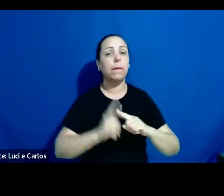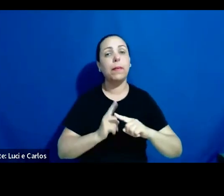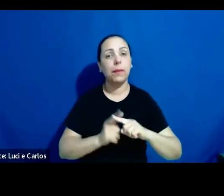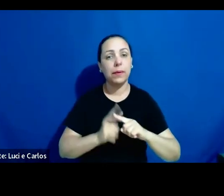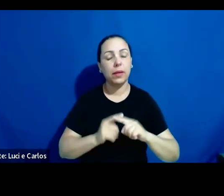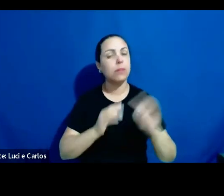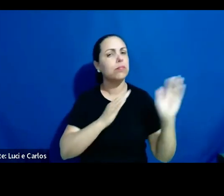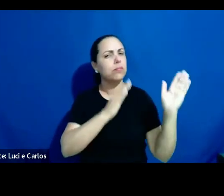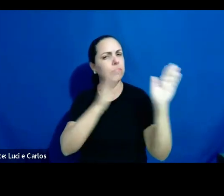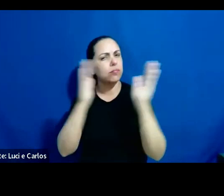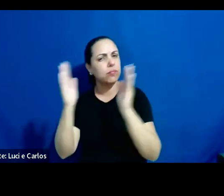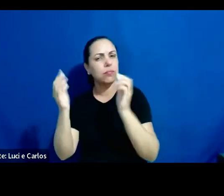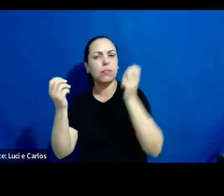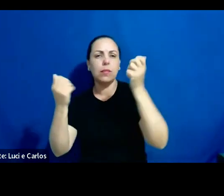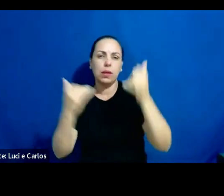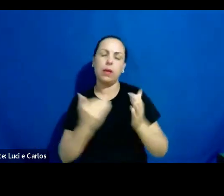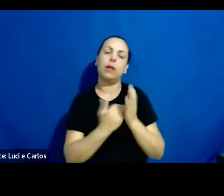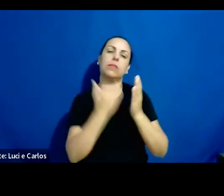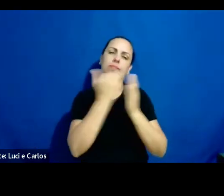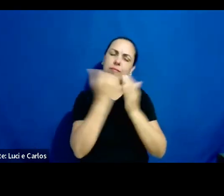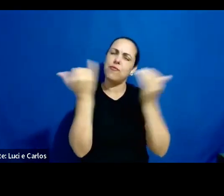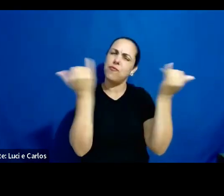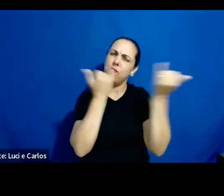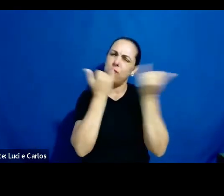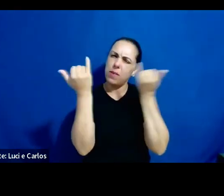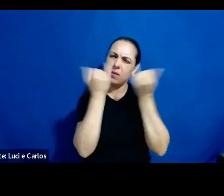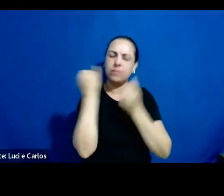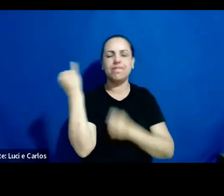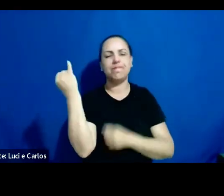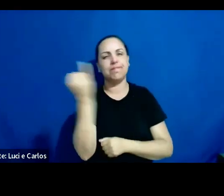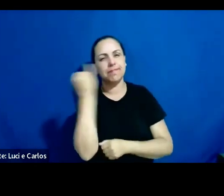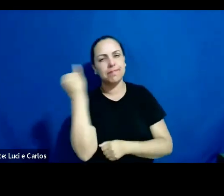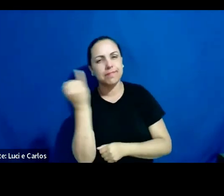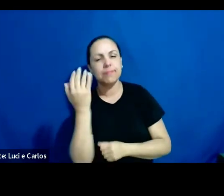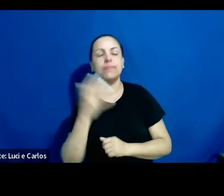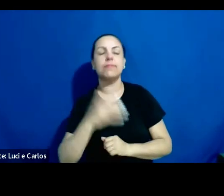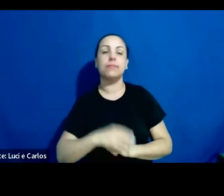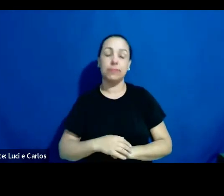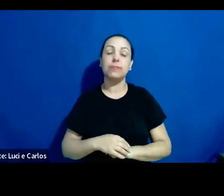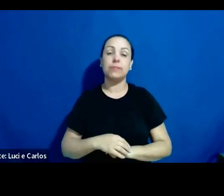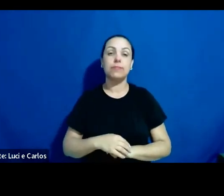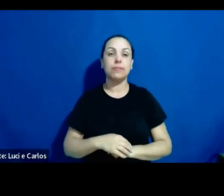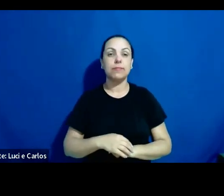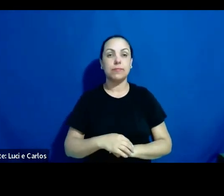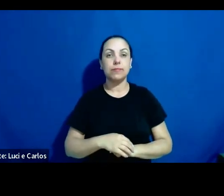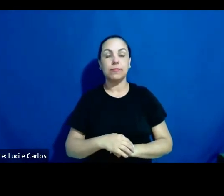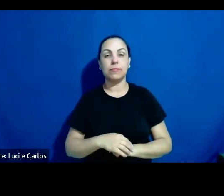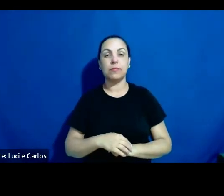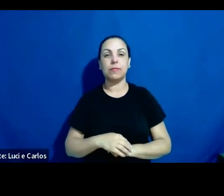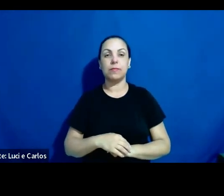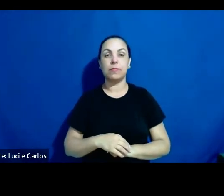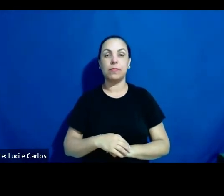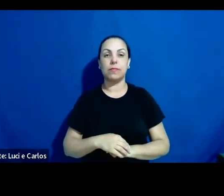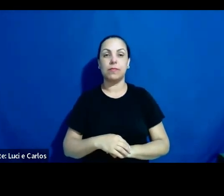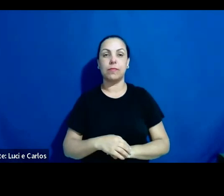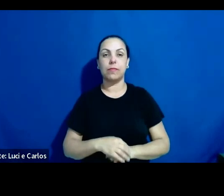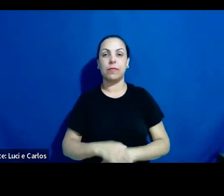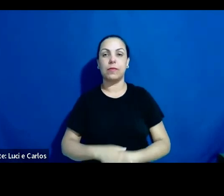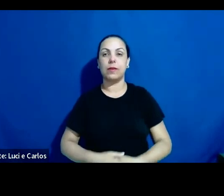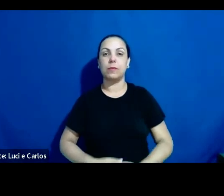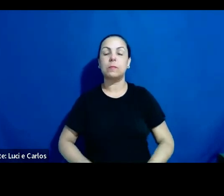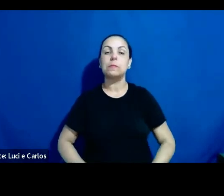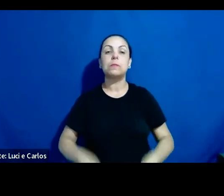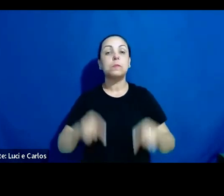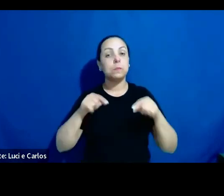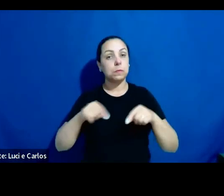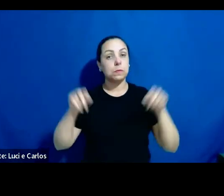a essas informações, que é muito importante. Nós vamos abordar, né, um